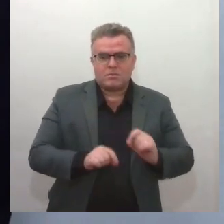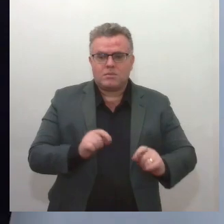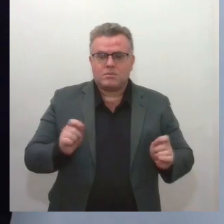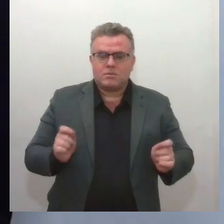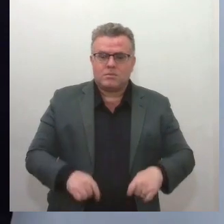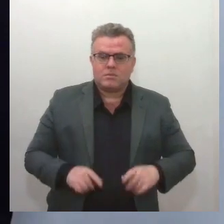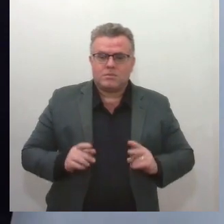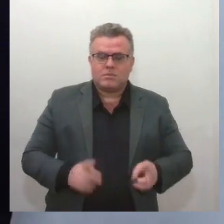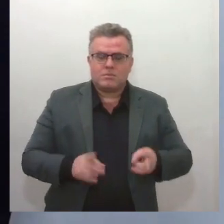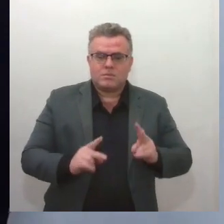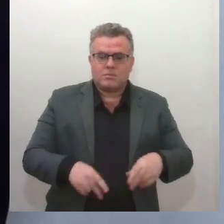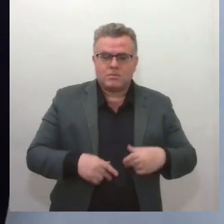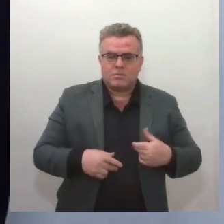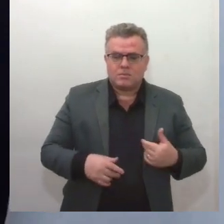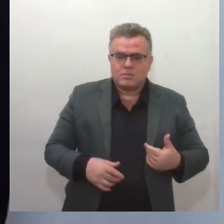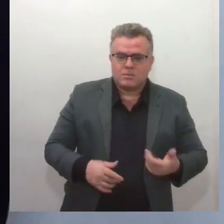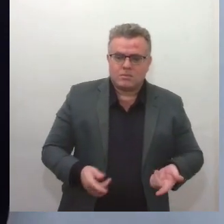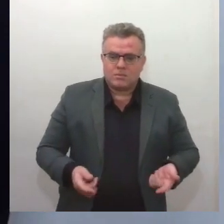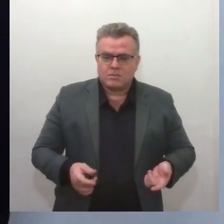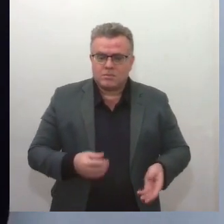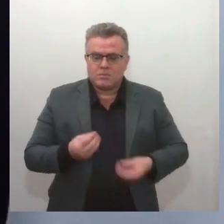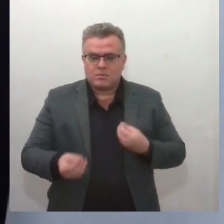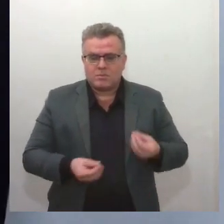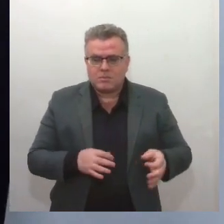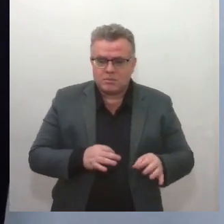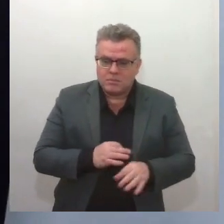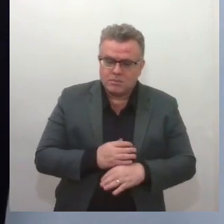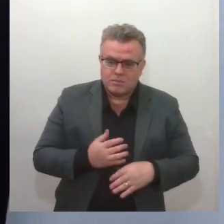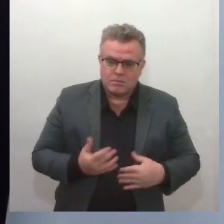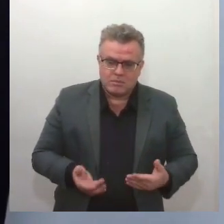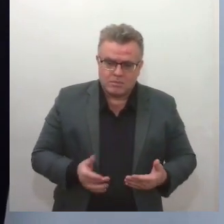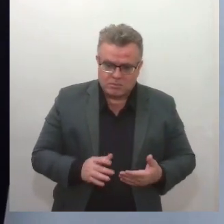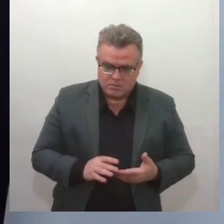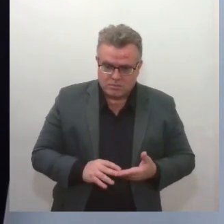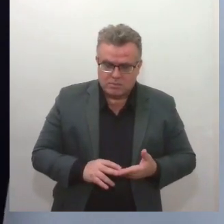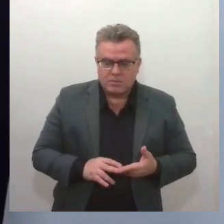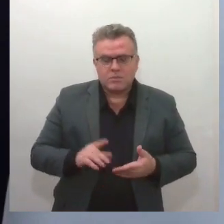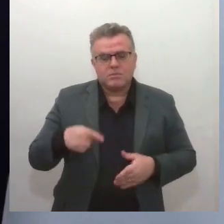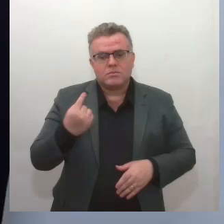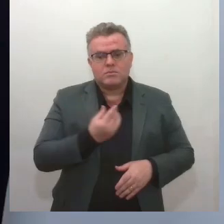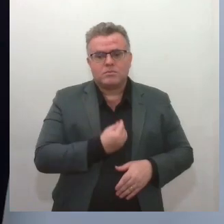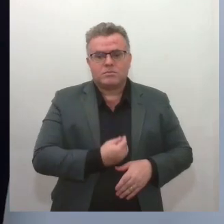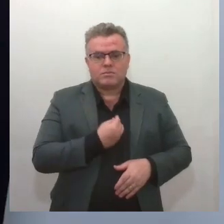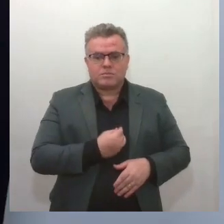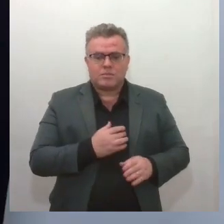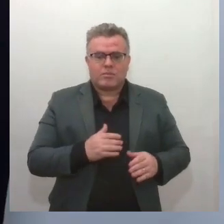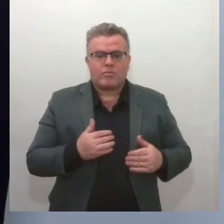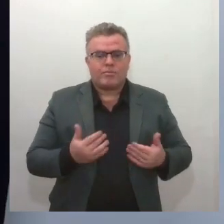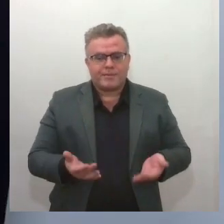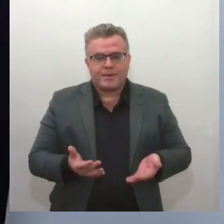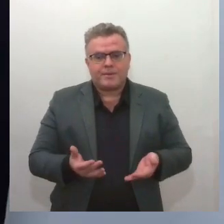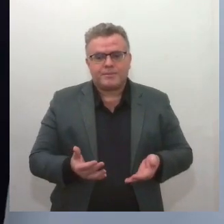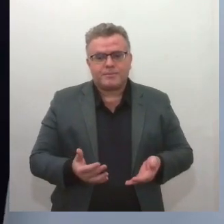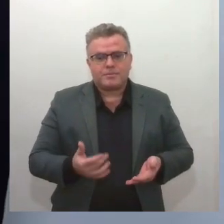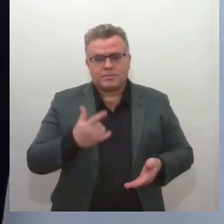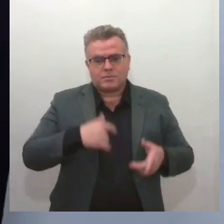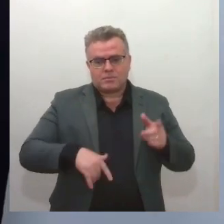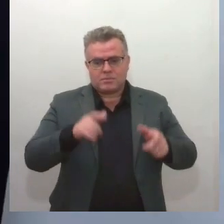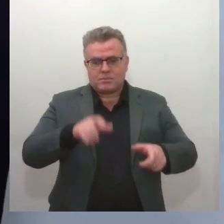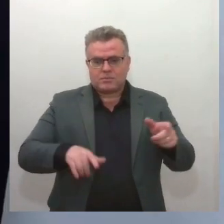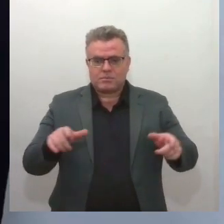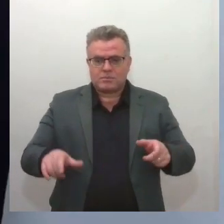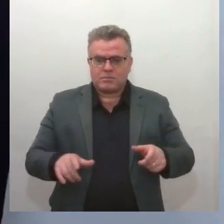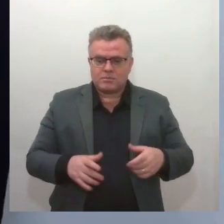esses estigmas e estereótipos sobre as nossas vidas, sobre os nossos corpos. Então espero que cada vez mais a